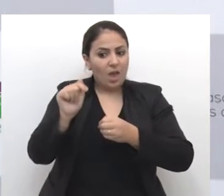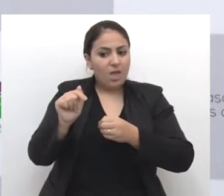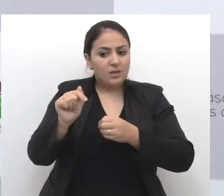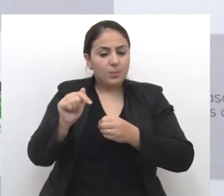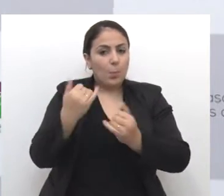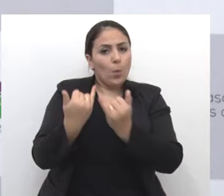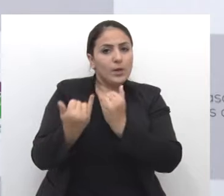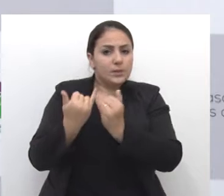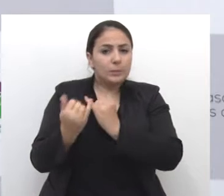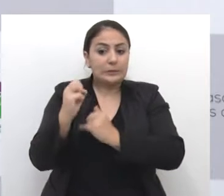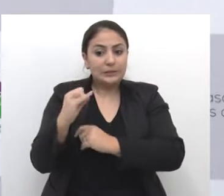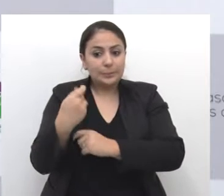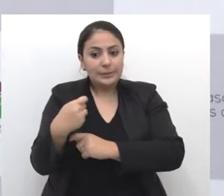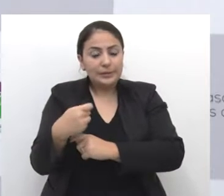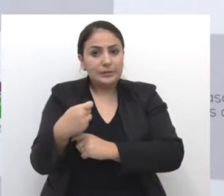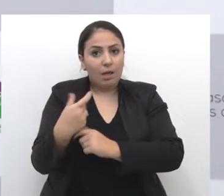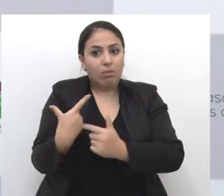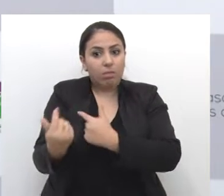abandono seja